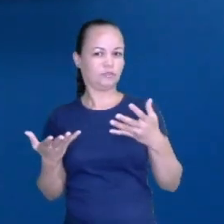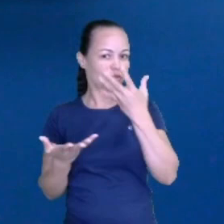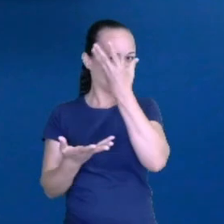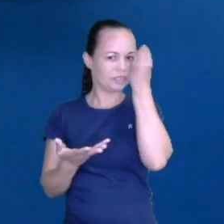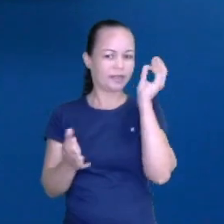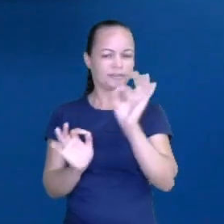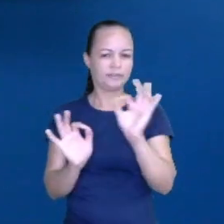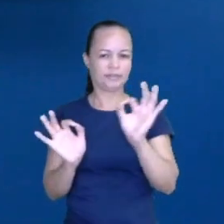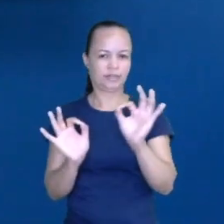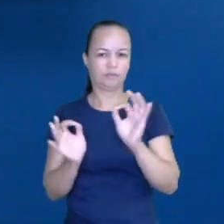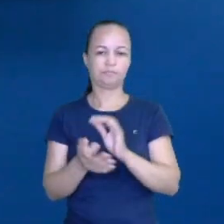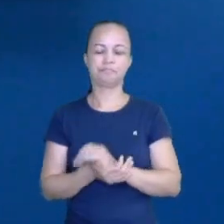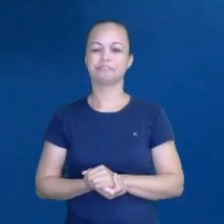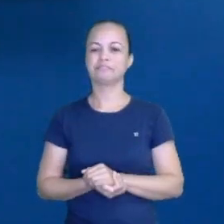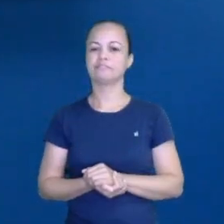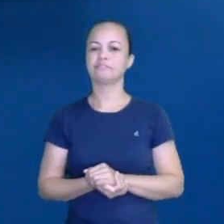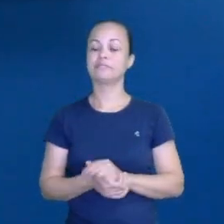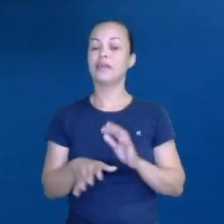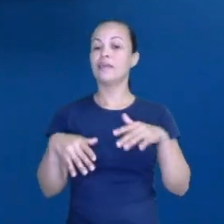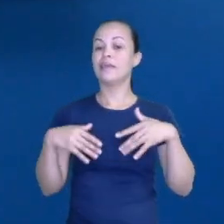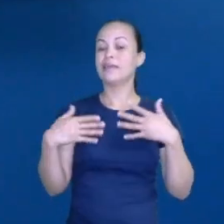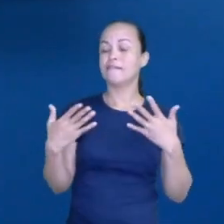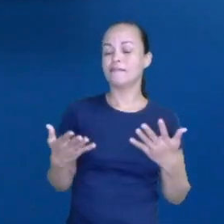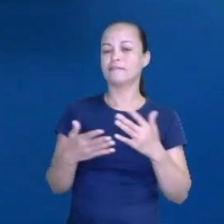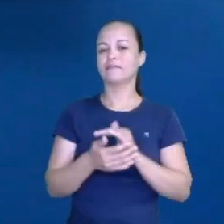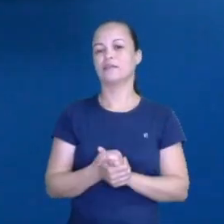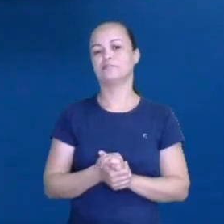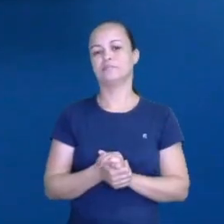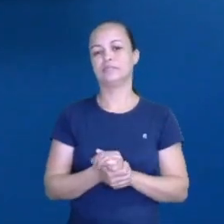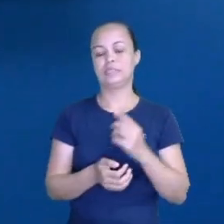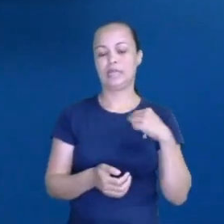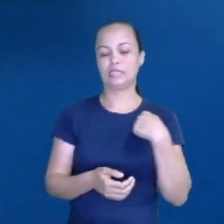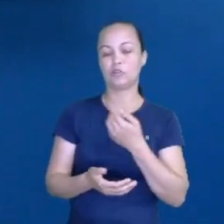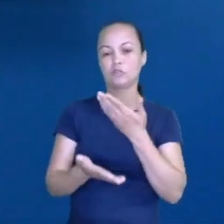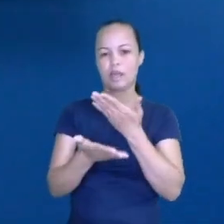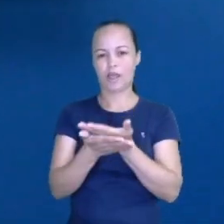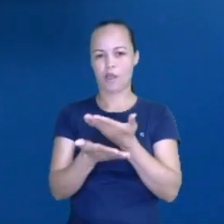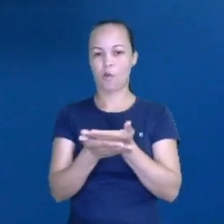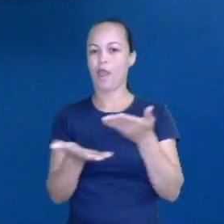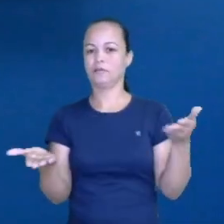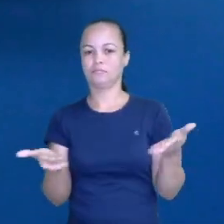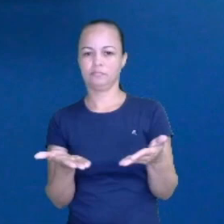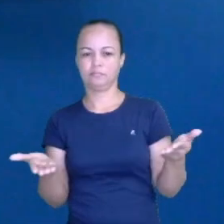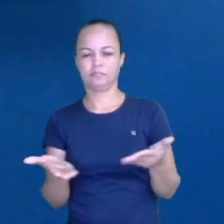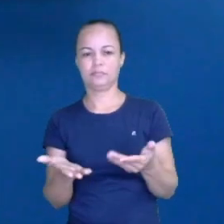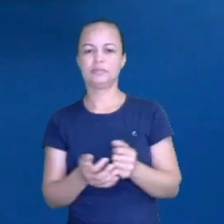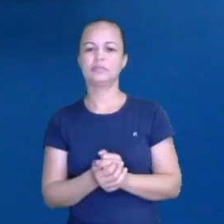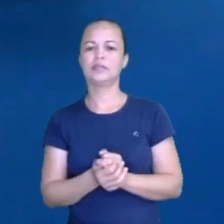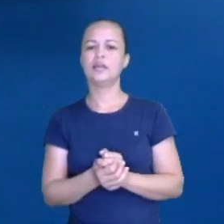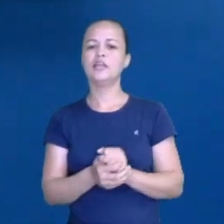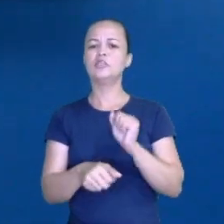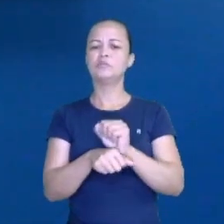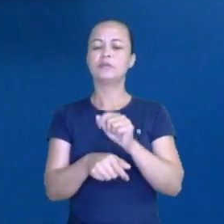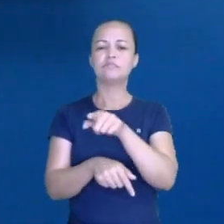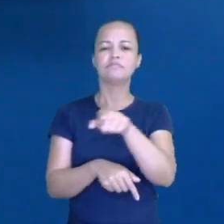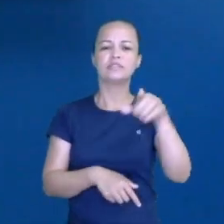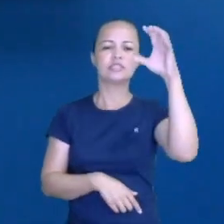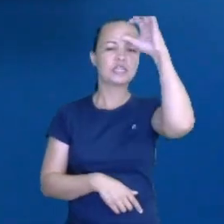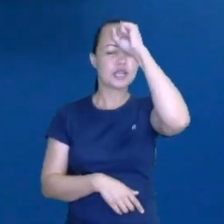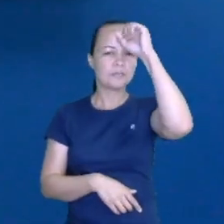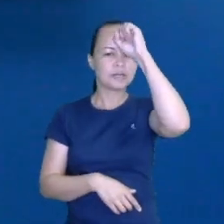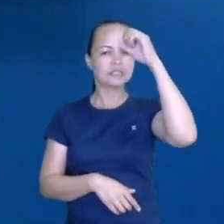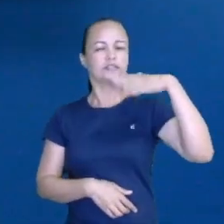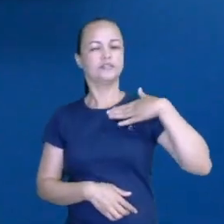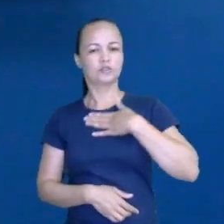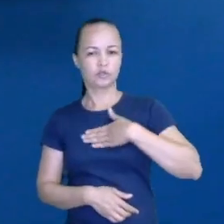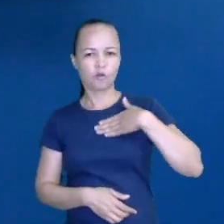bom? Então, pessoal, essa foi a nossa aula de hoje. Espero que vocês tenham aprendido e